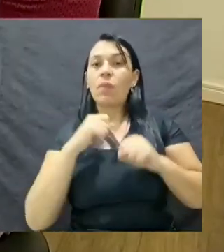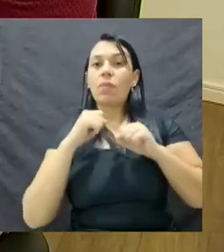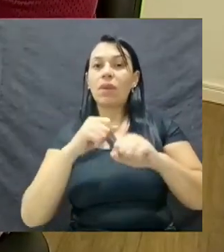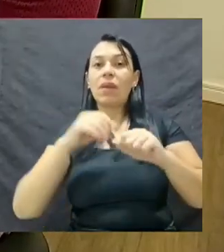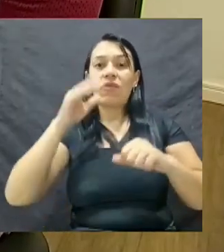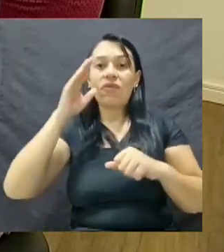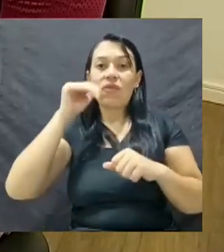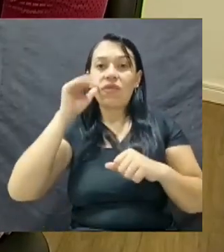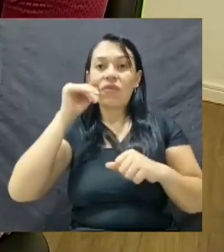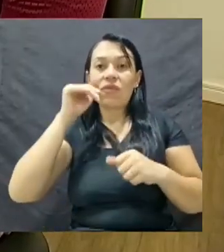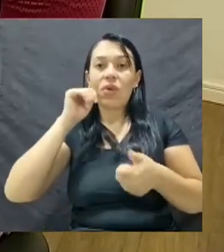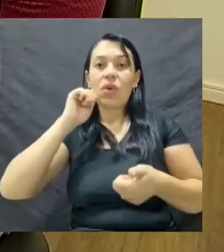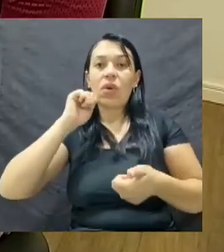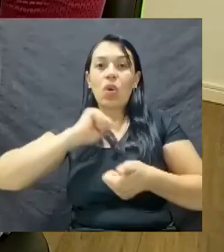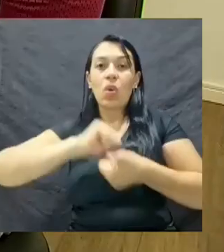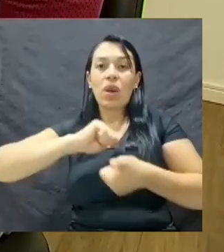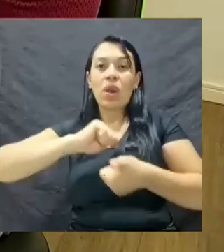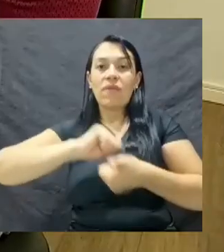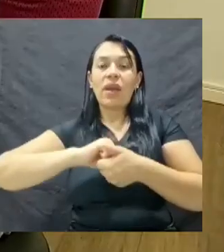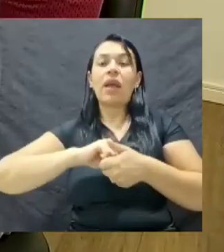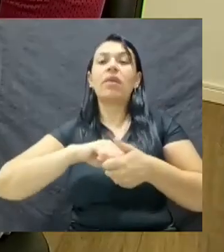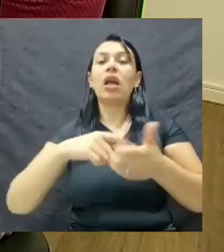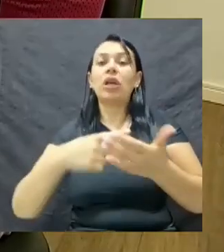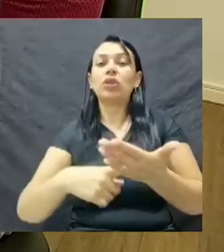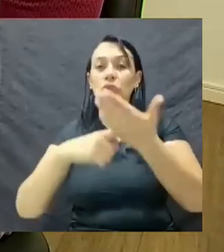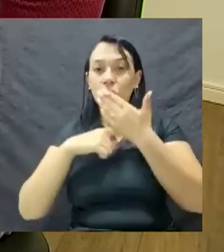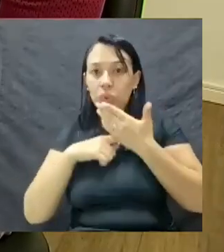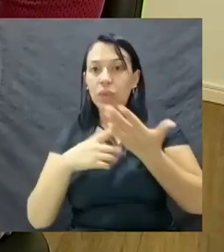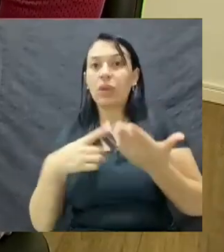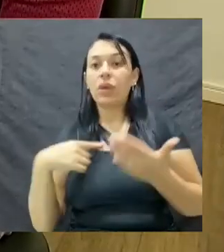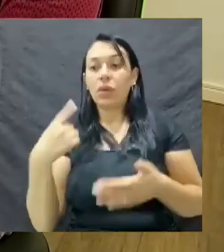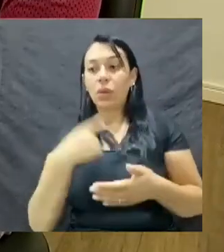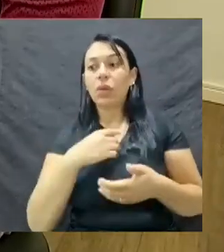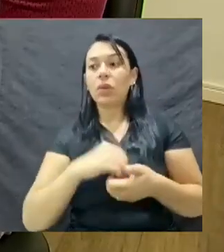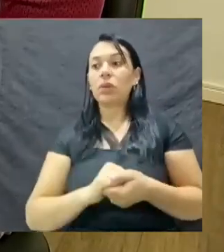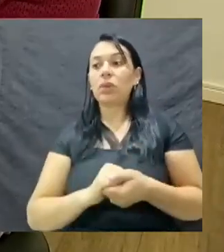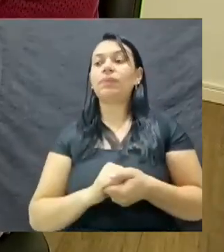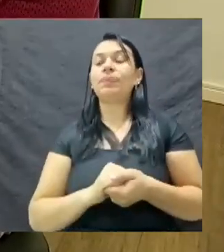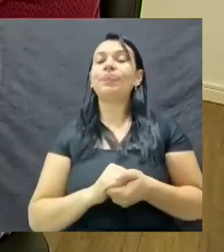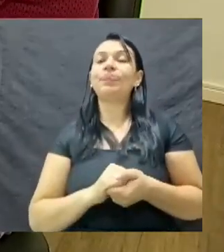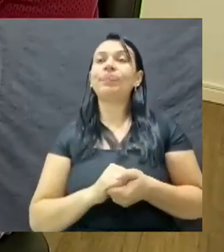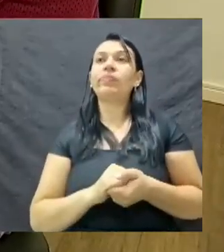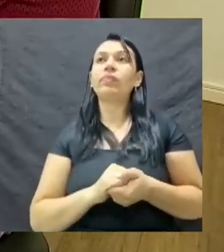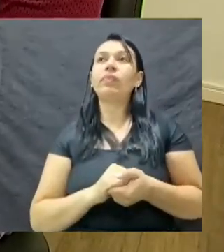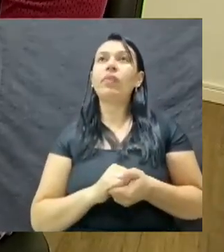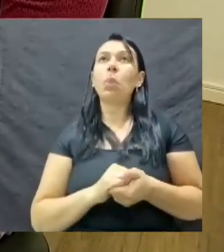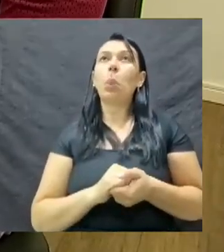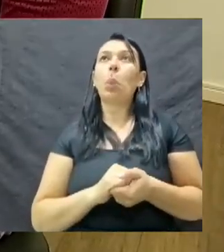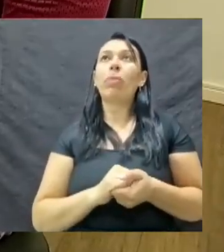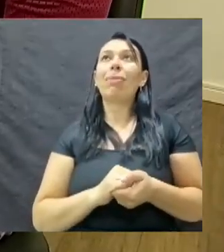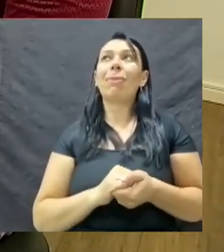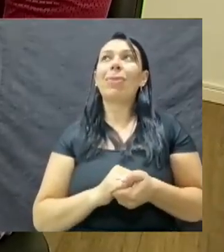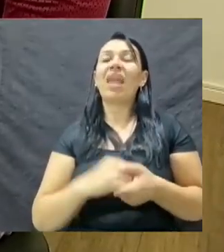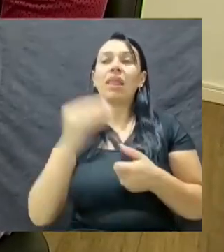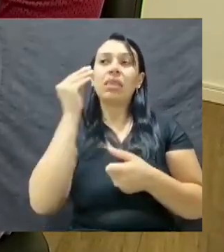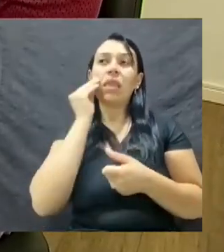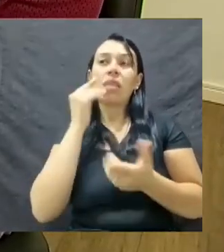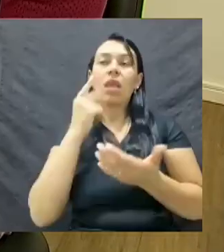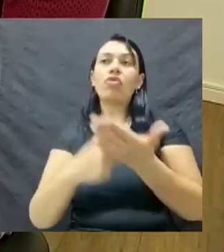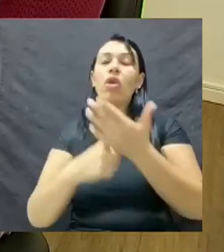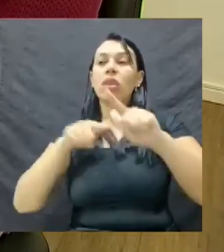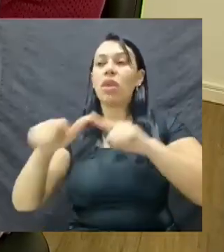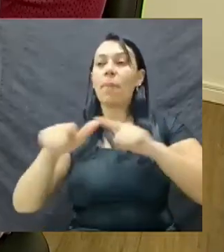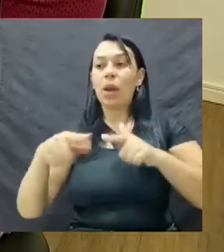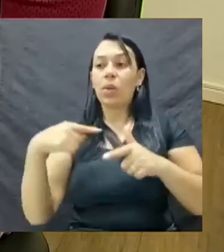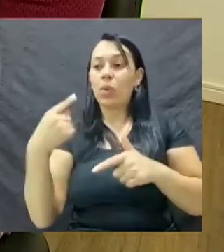ajuda muito. Os servidores tentam auxiliar o nosso trabalho ao máximo, a gente